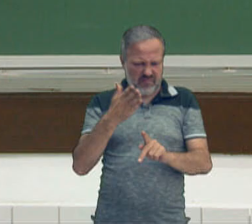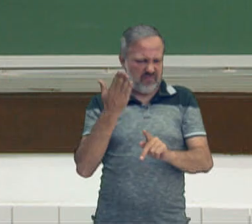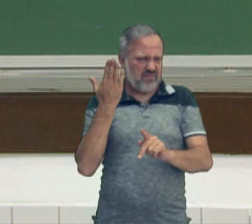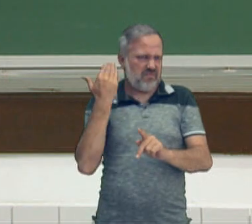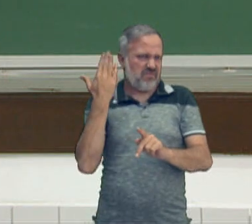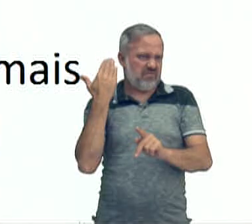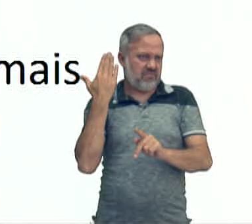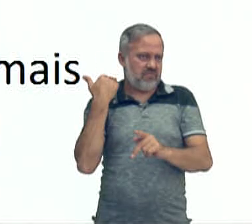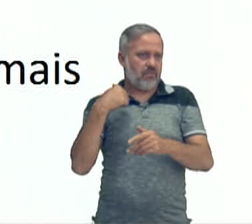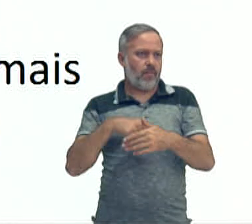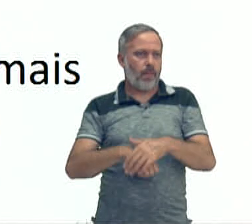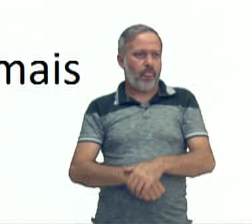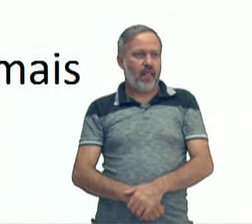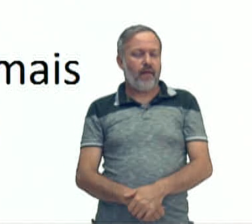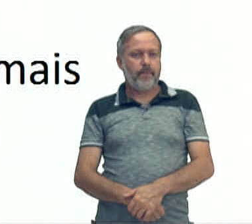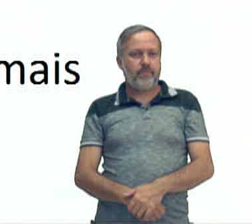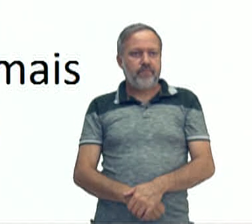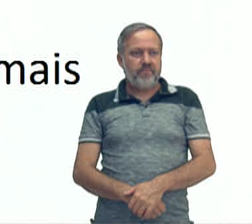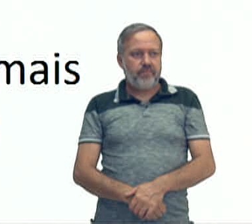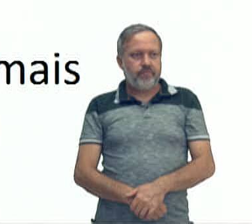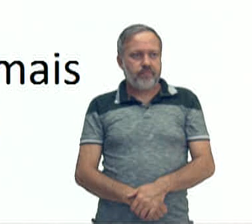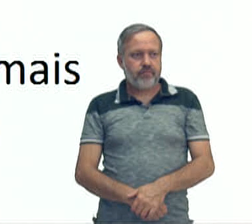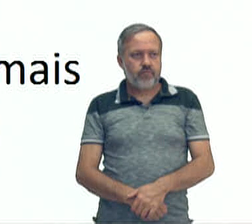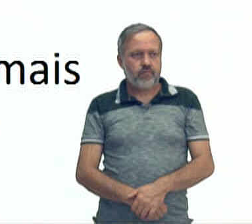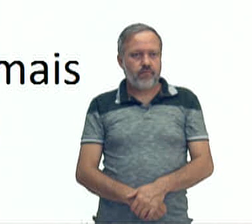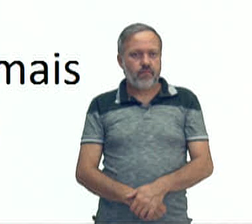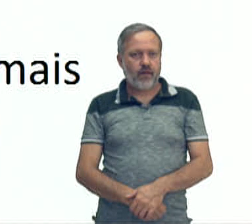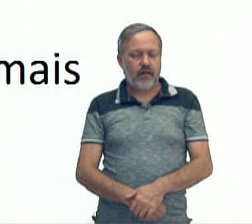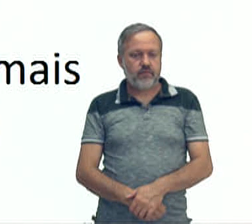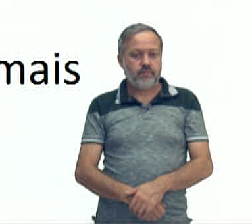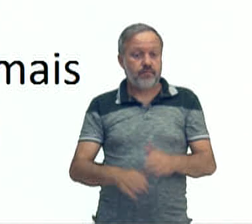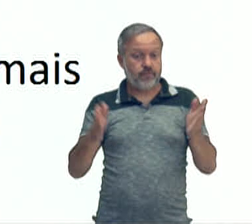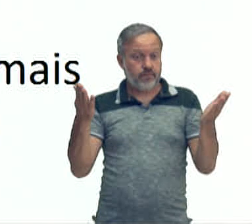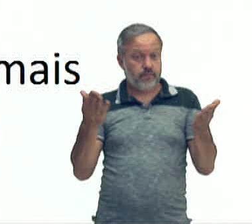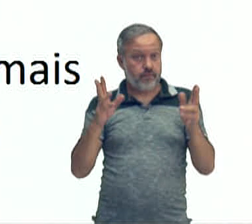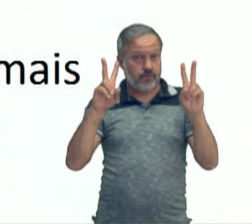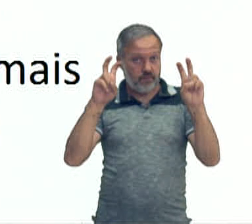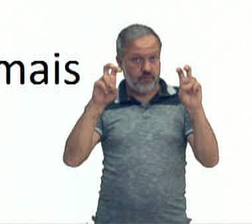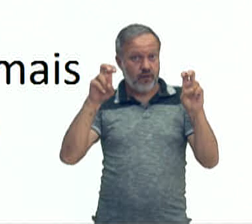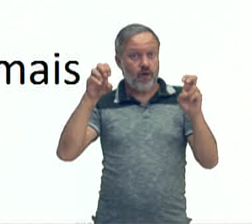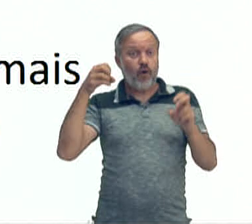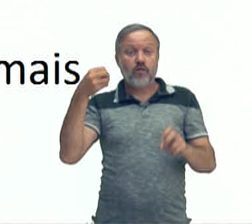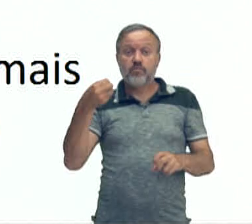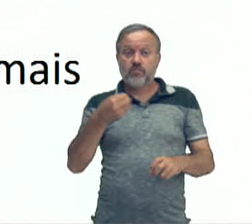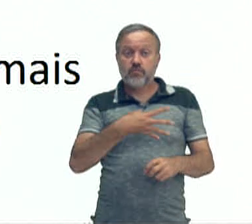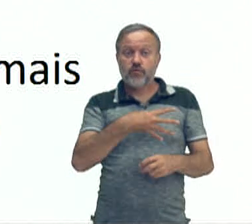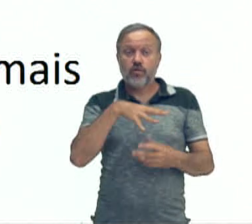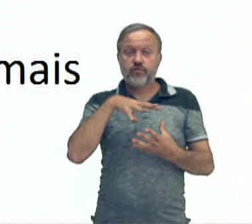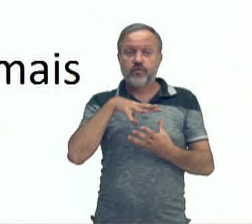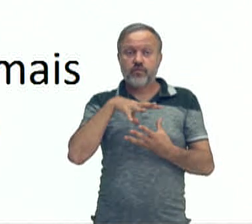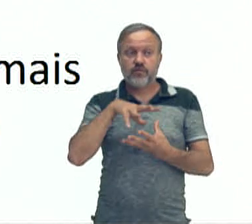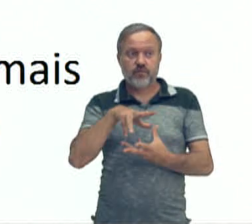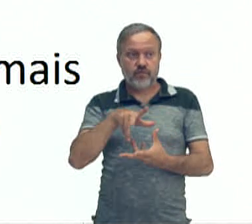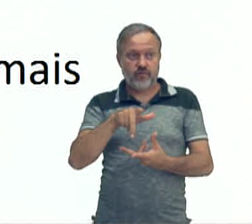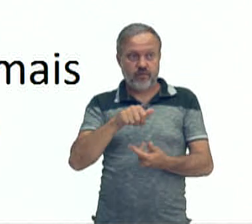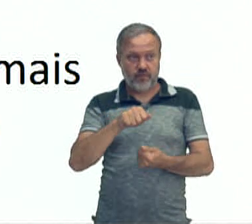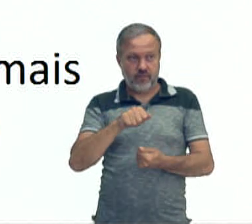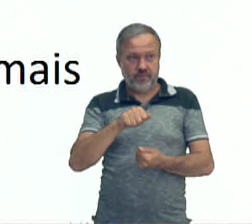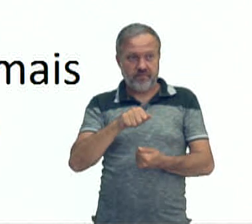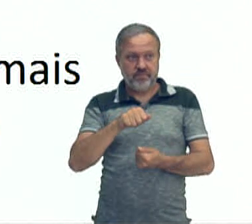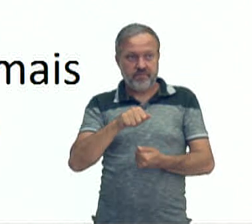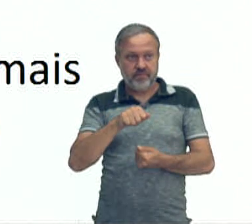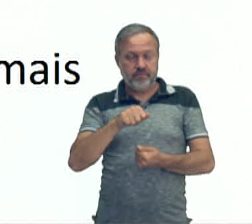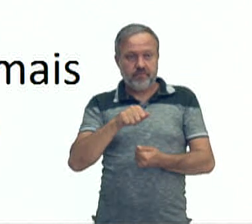tem então o Novo Mundo. Esse continente que eles chamavam de Novo Mundo,